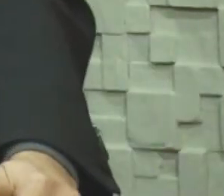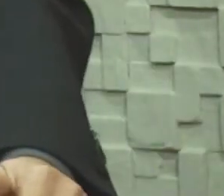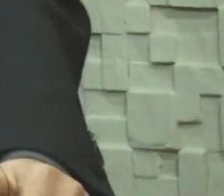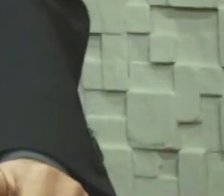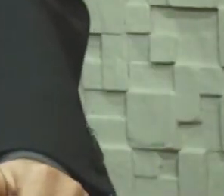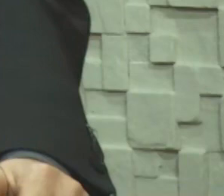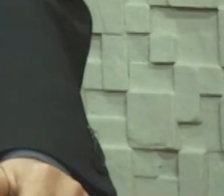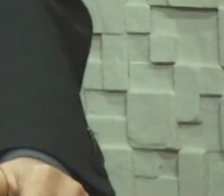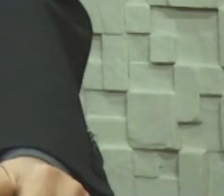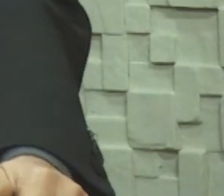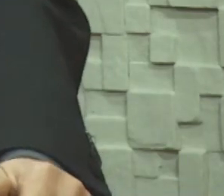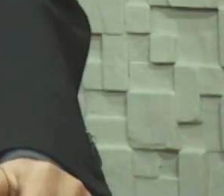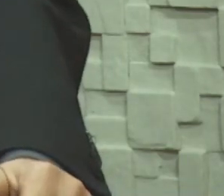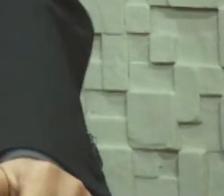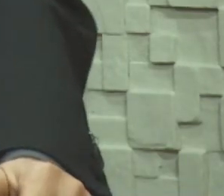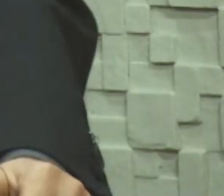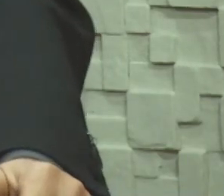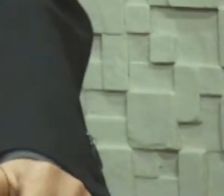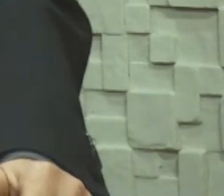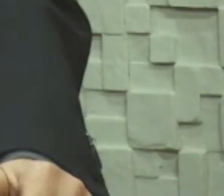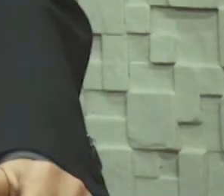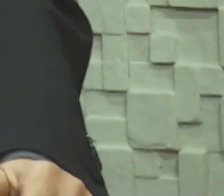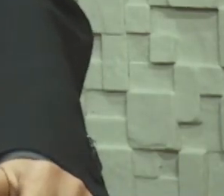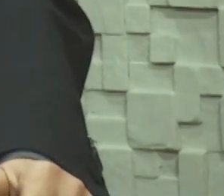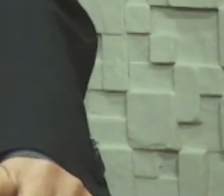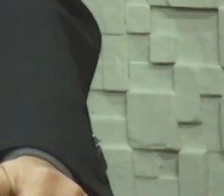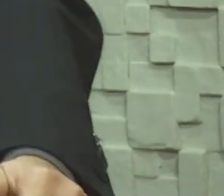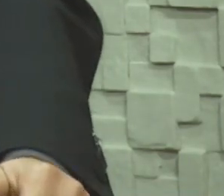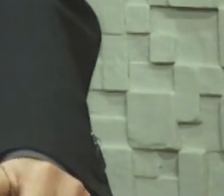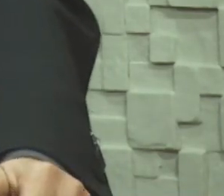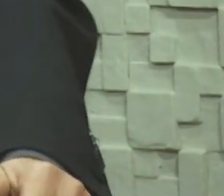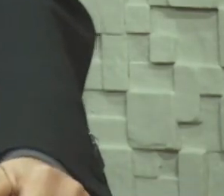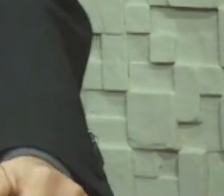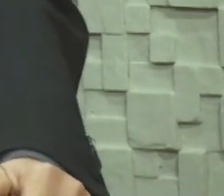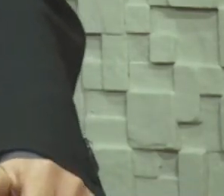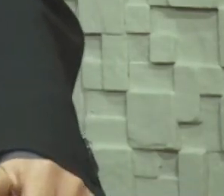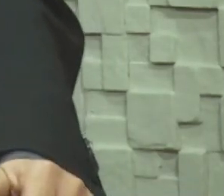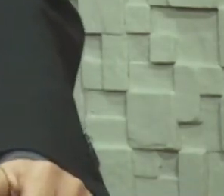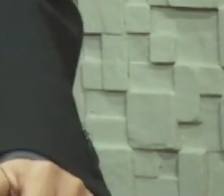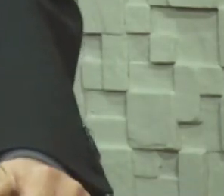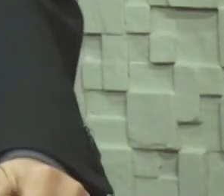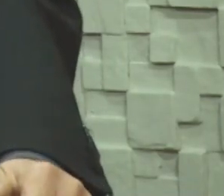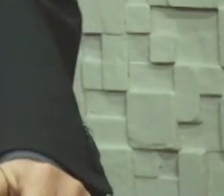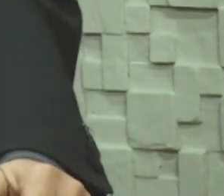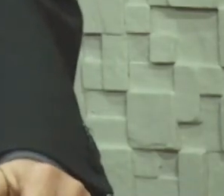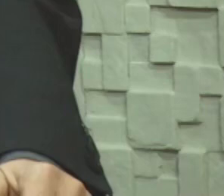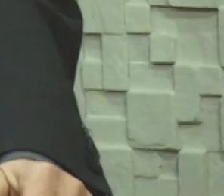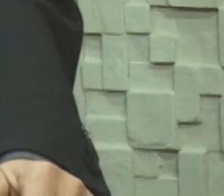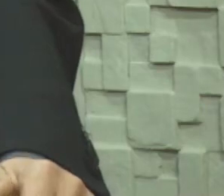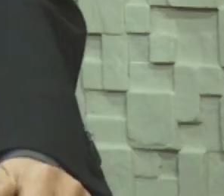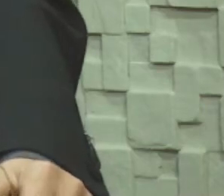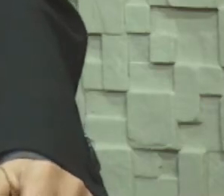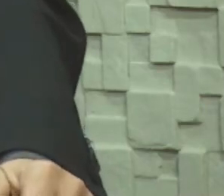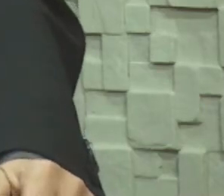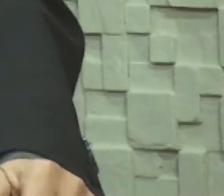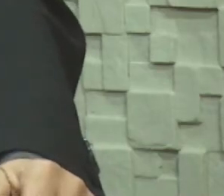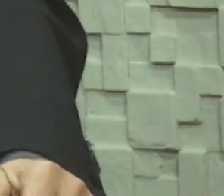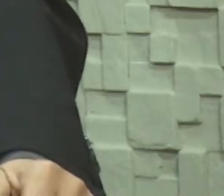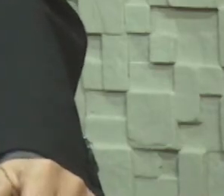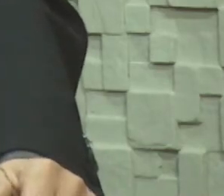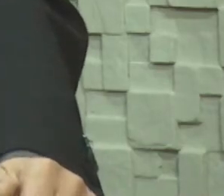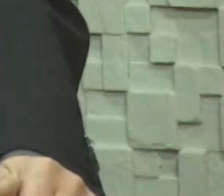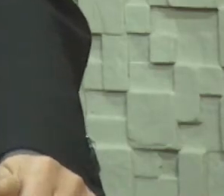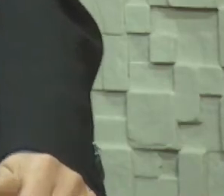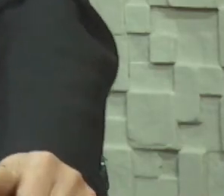abusos né aglomerações né vamos manter as atividades né que já podem retornar e as mãos né sempre